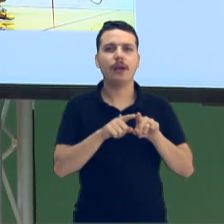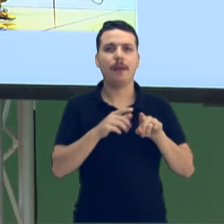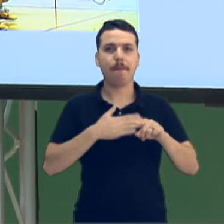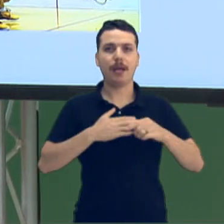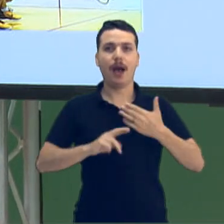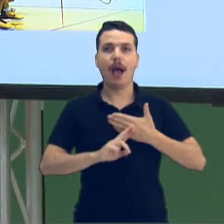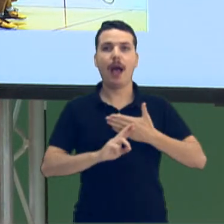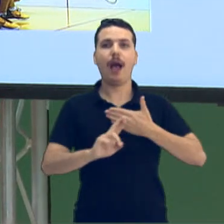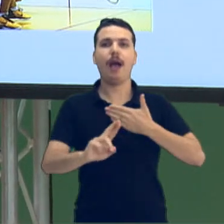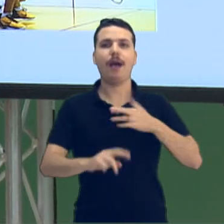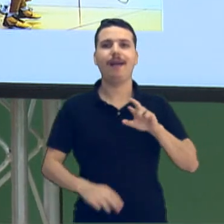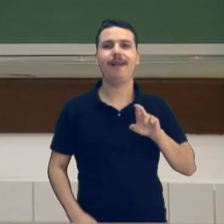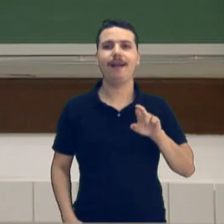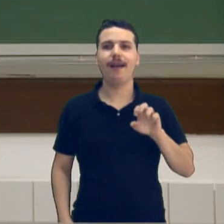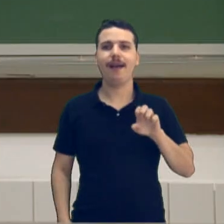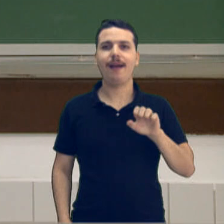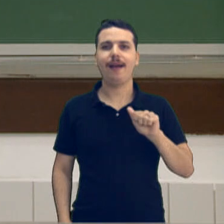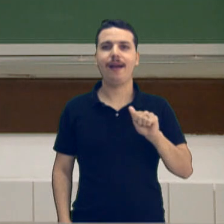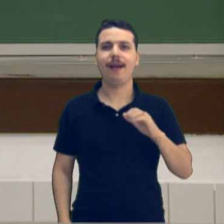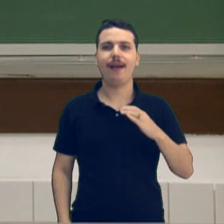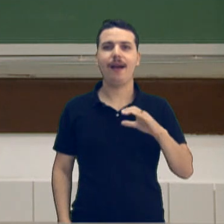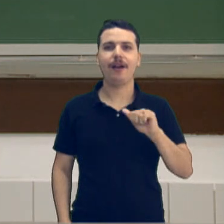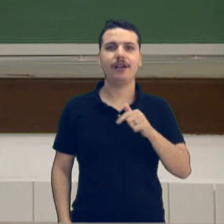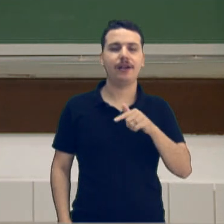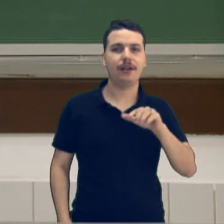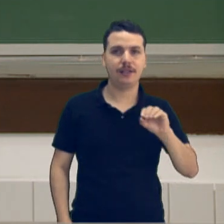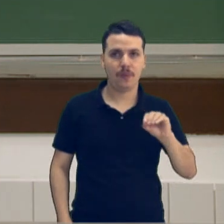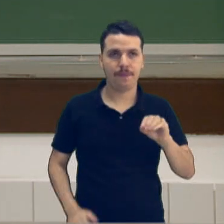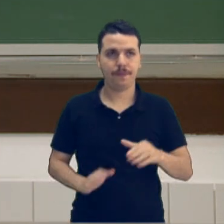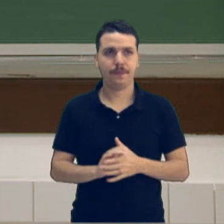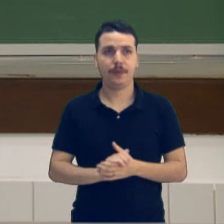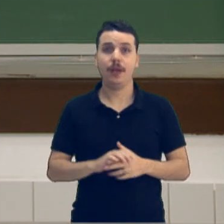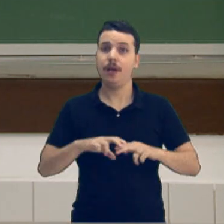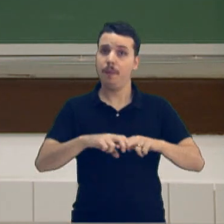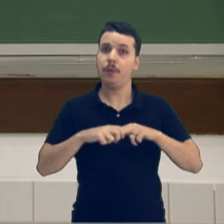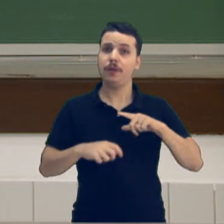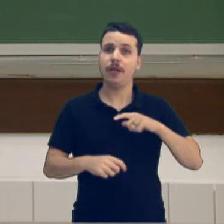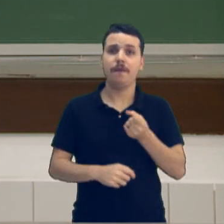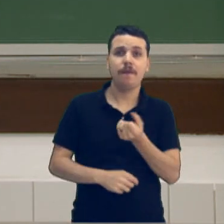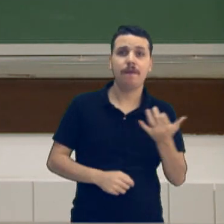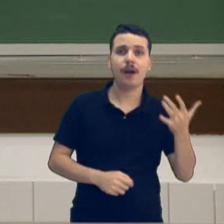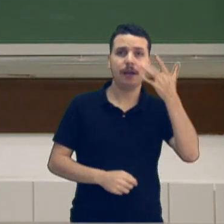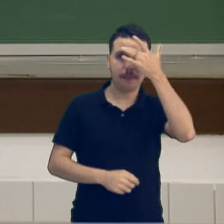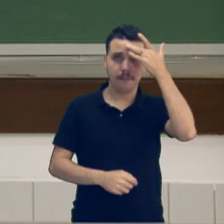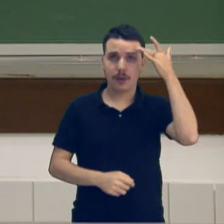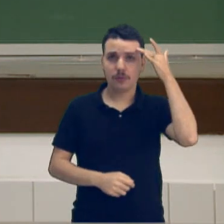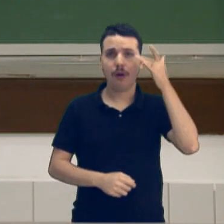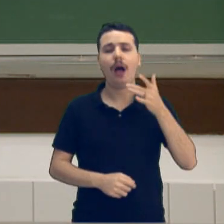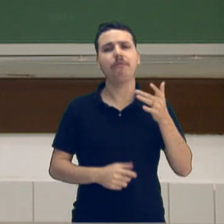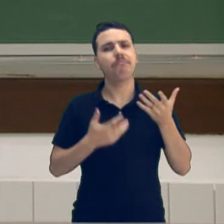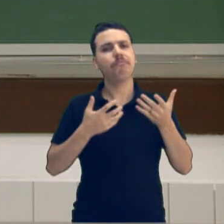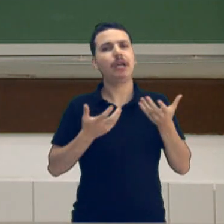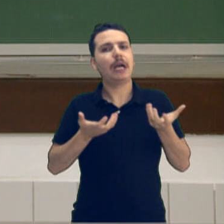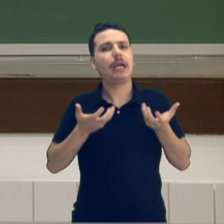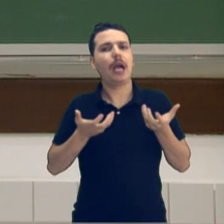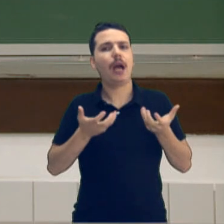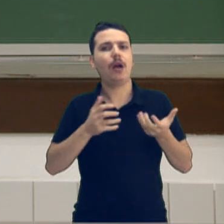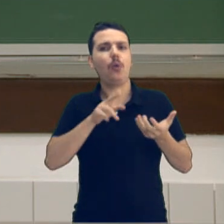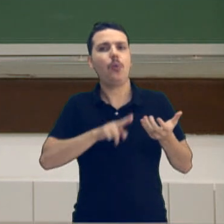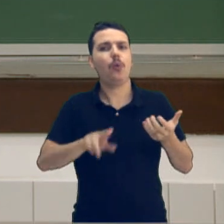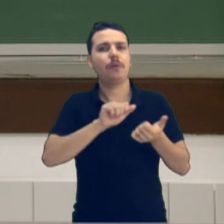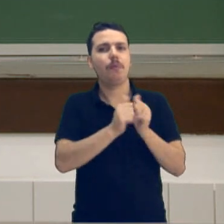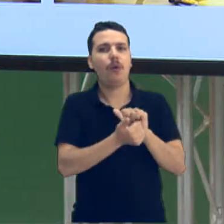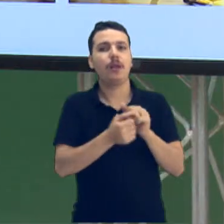dia a dia. Então, por isso que muitas pessoas são adeptas a esse esporte, por ser um local fechado. Então, independente